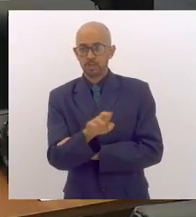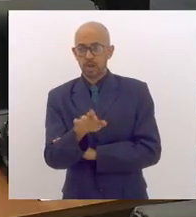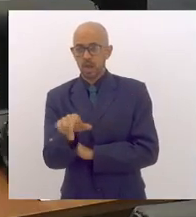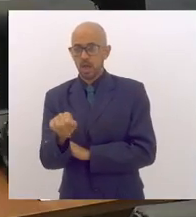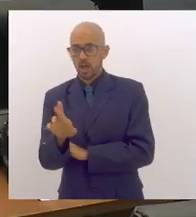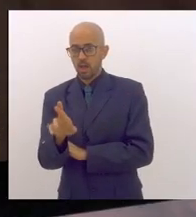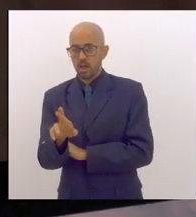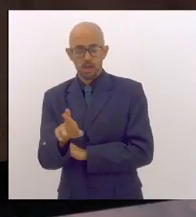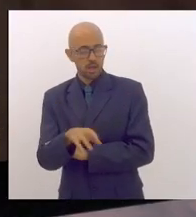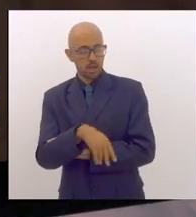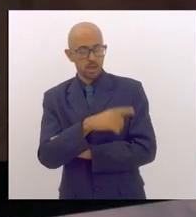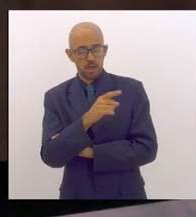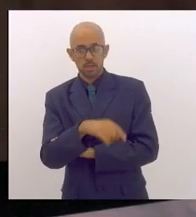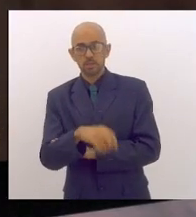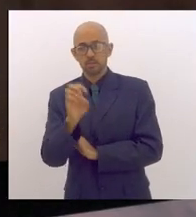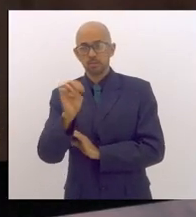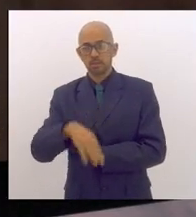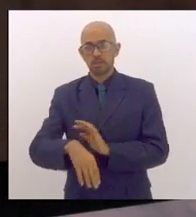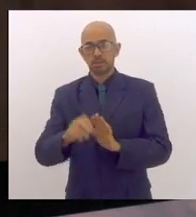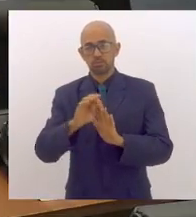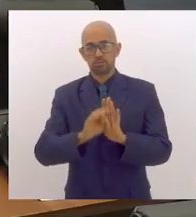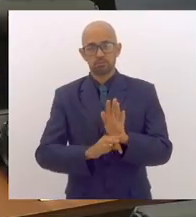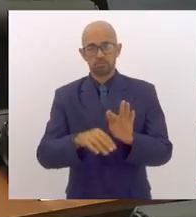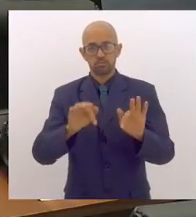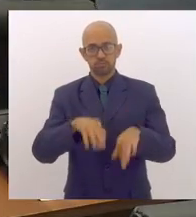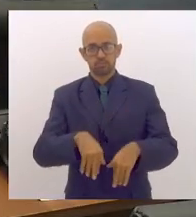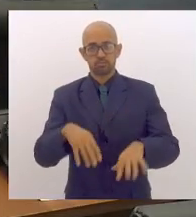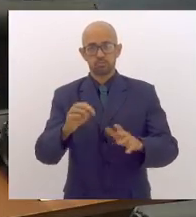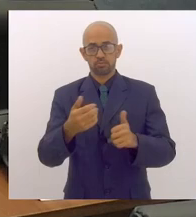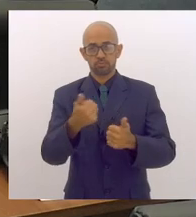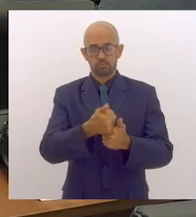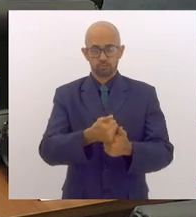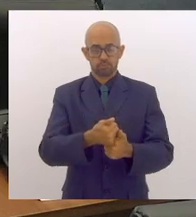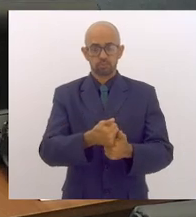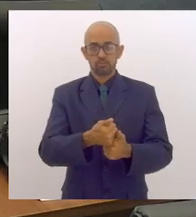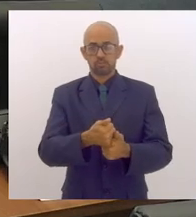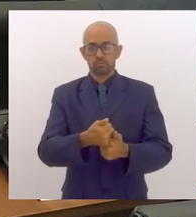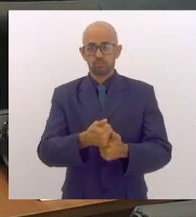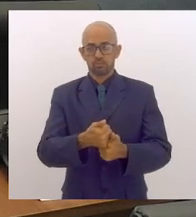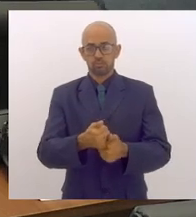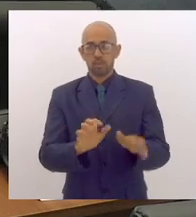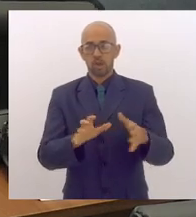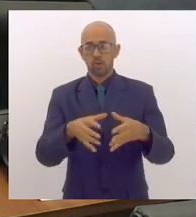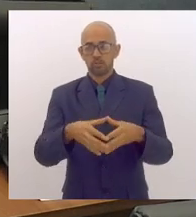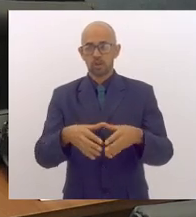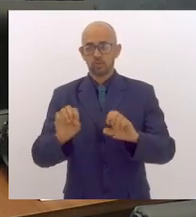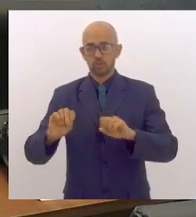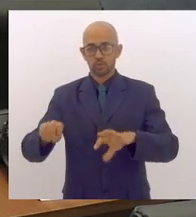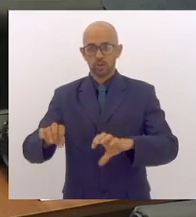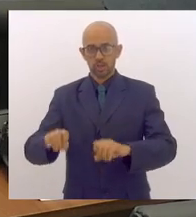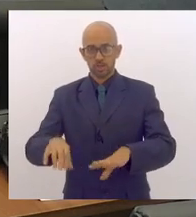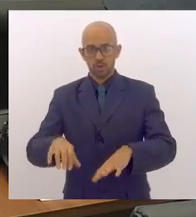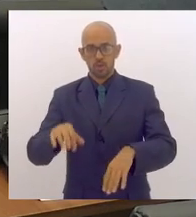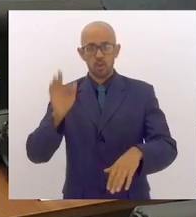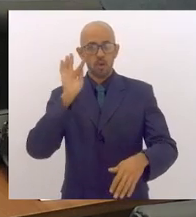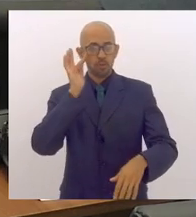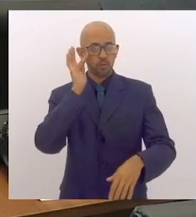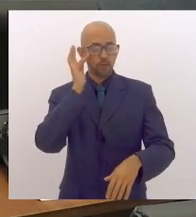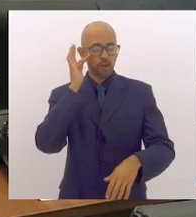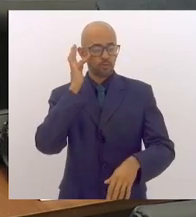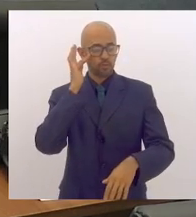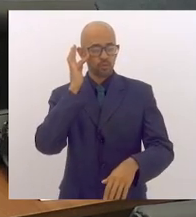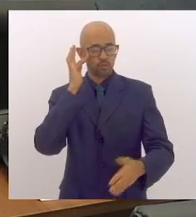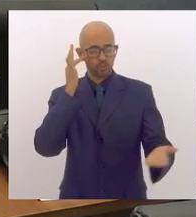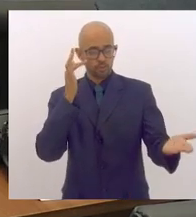Concluindo por substitutivo, pedindo forma final de redação. Que a presidência defere. Pela Comissão de Educação, deputado Flávio Serafini.